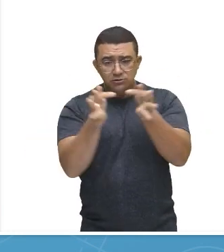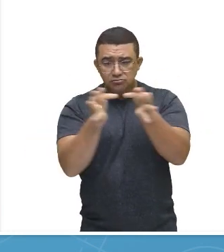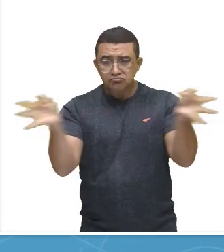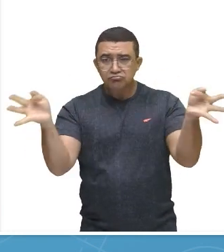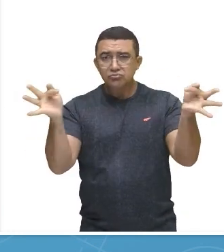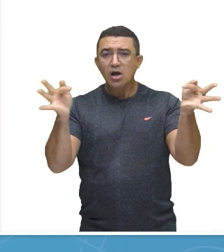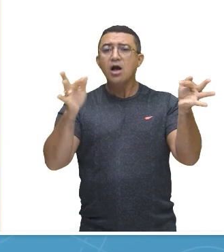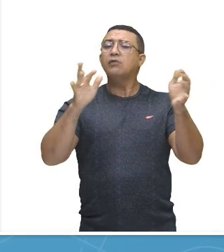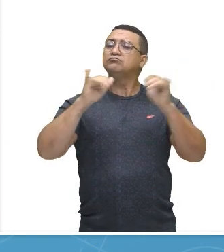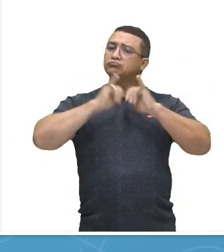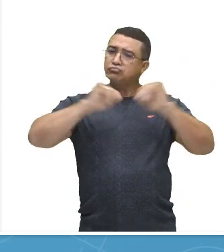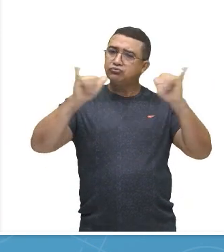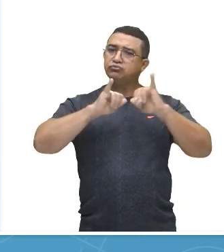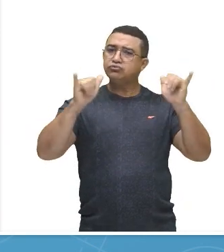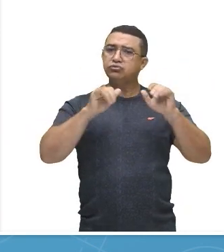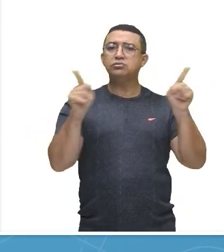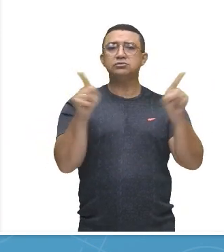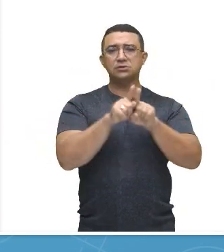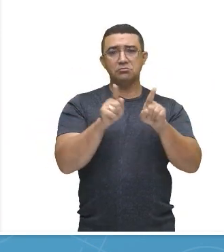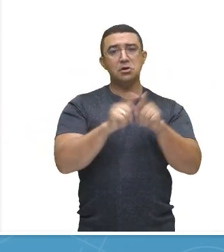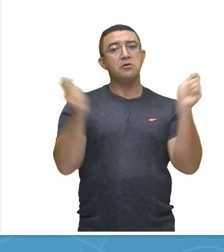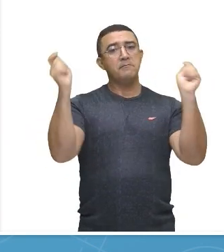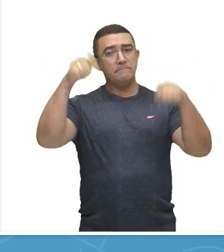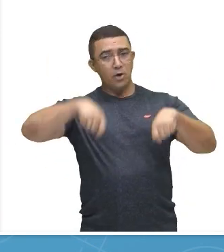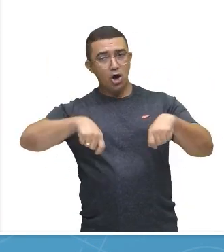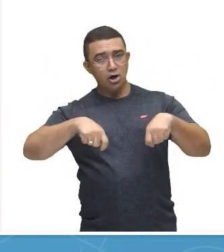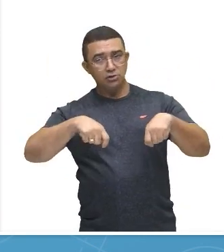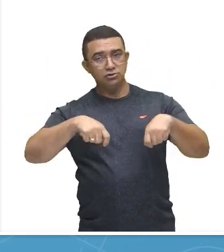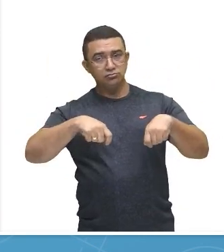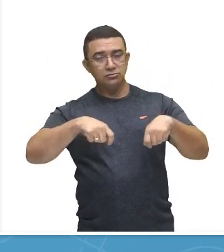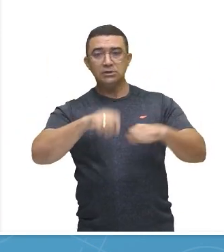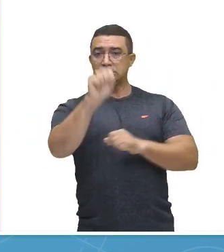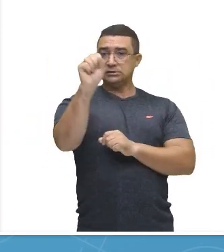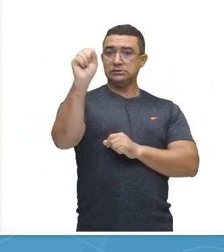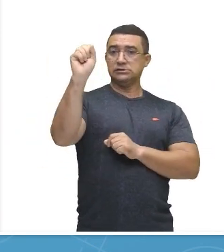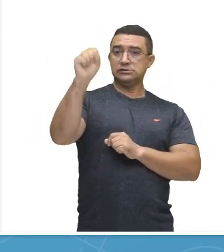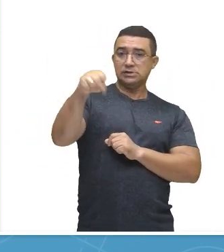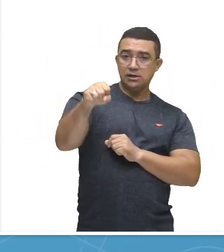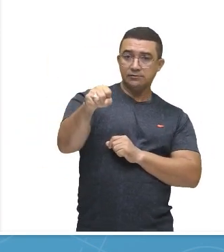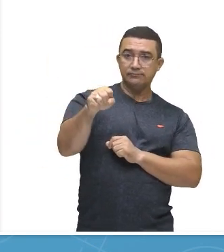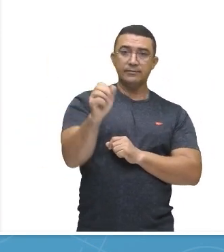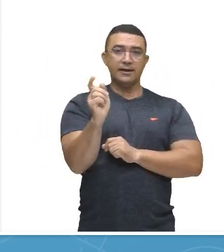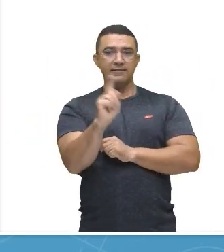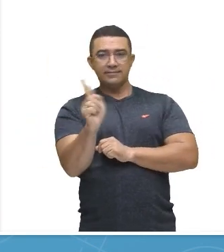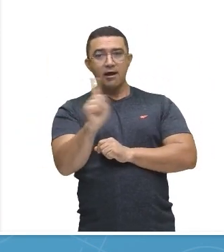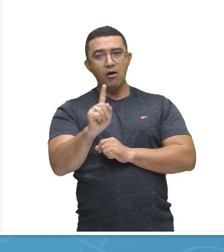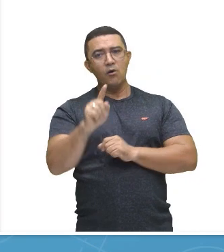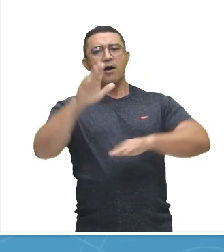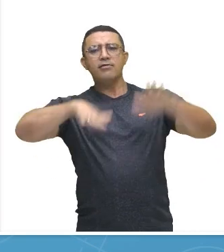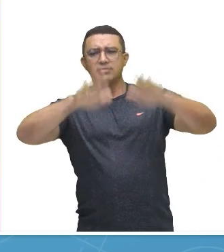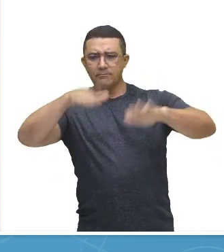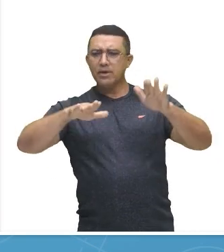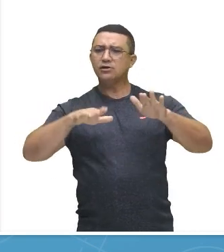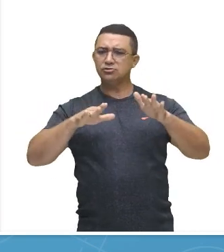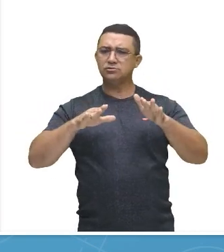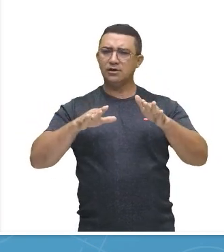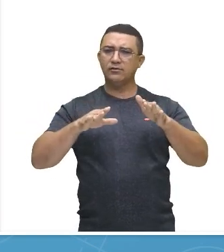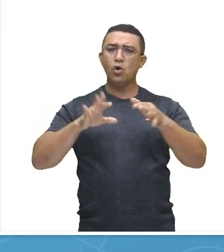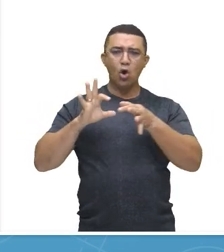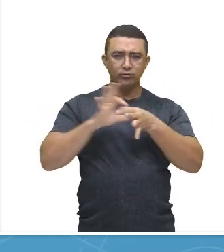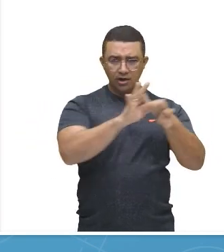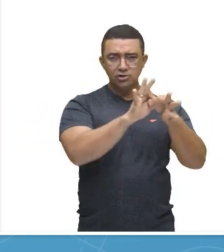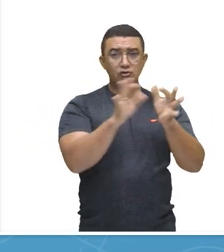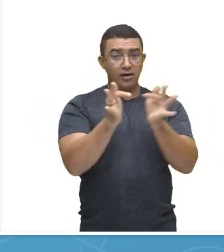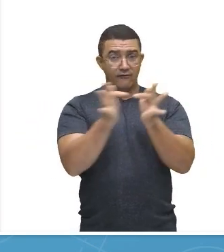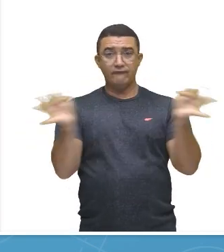pode ser afirmativa ou negativa? Você também lembrou que ela pode ser afirmativa ou negativa?